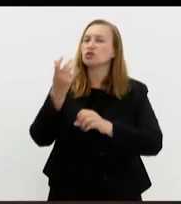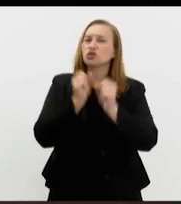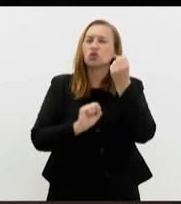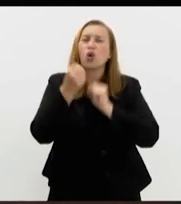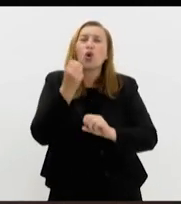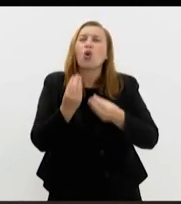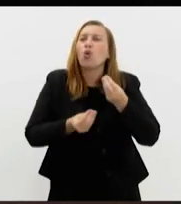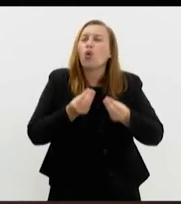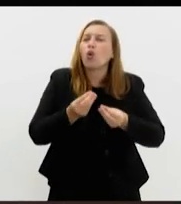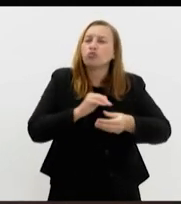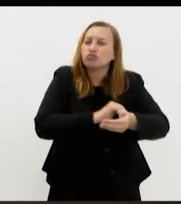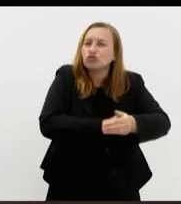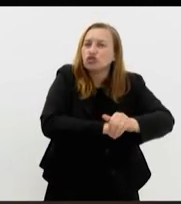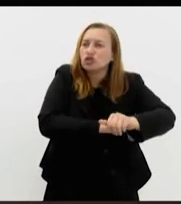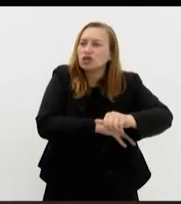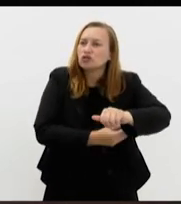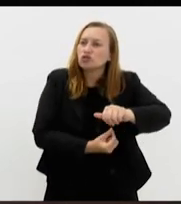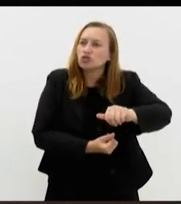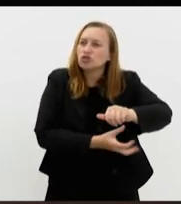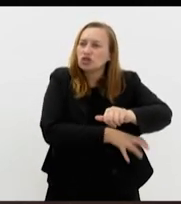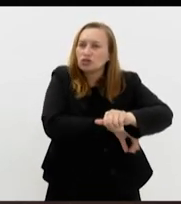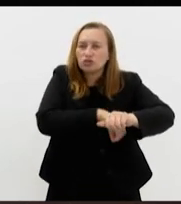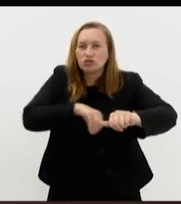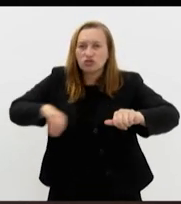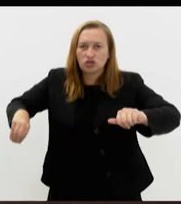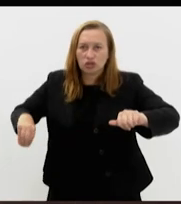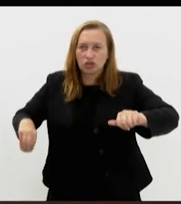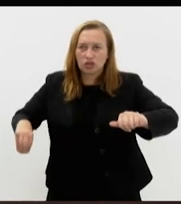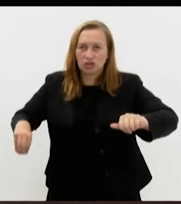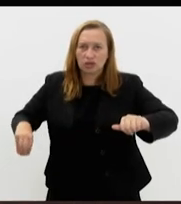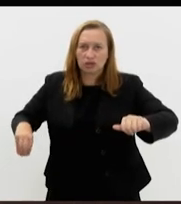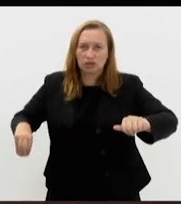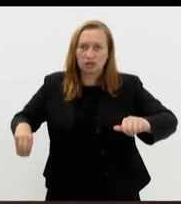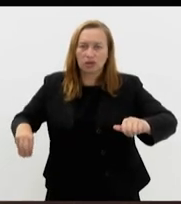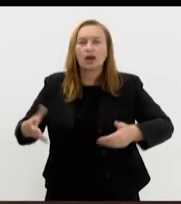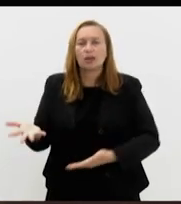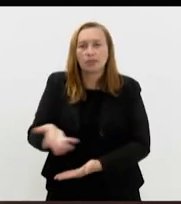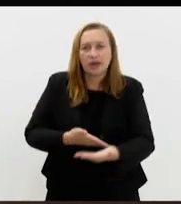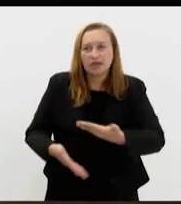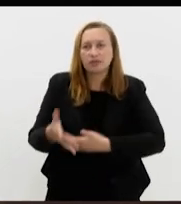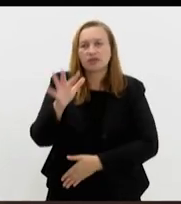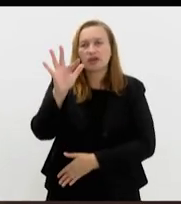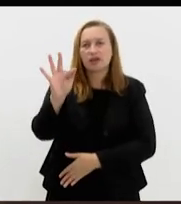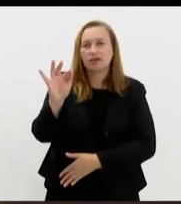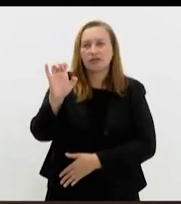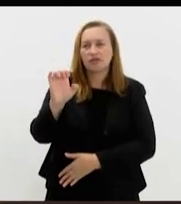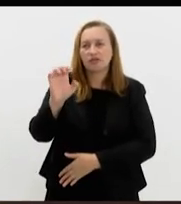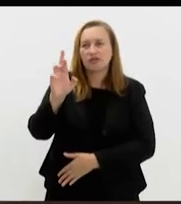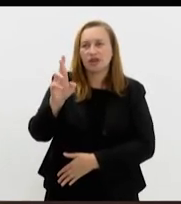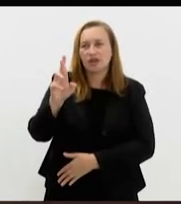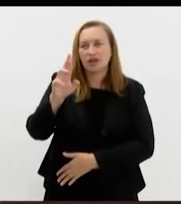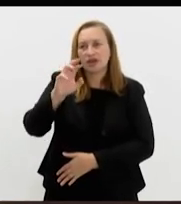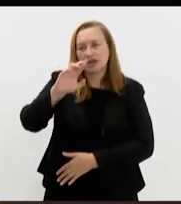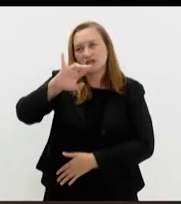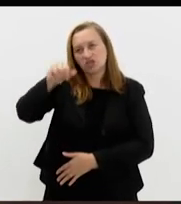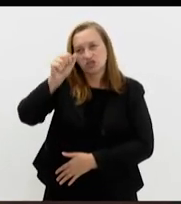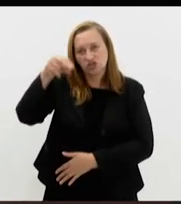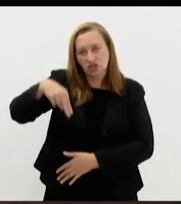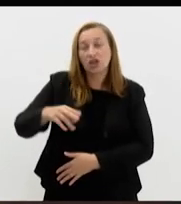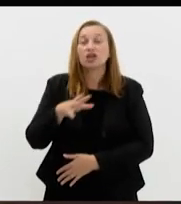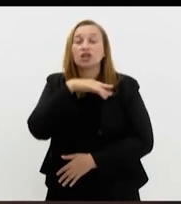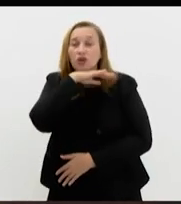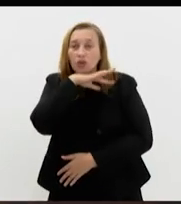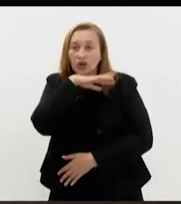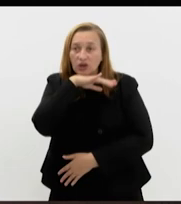gente tira a participação da Firjan? Então, é muito ruim essa sinalização que o governo dá para